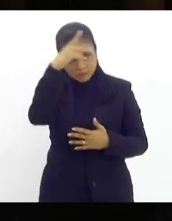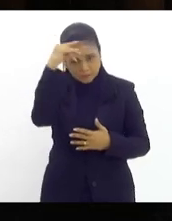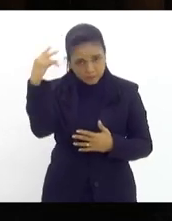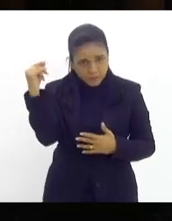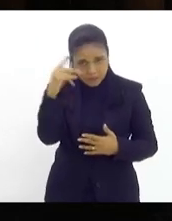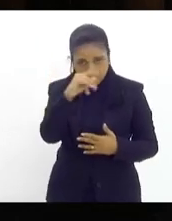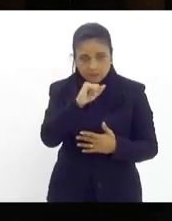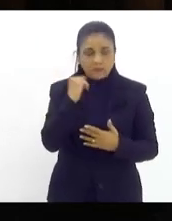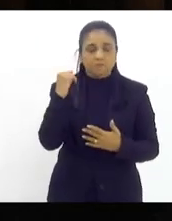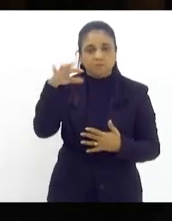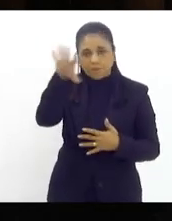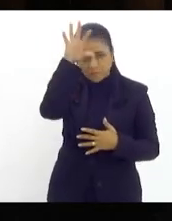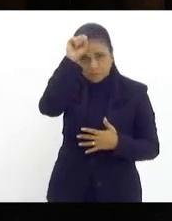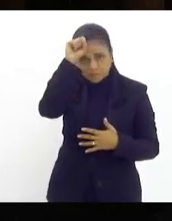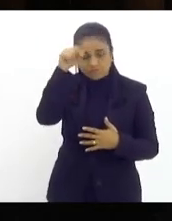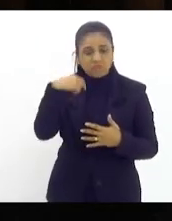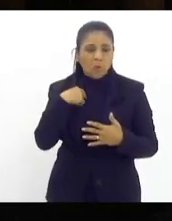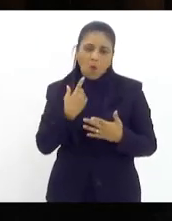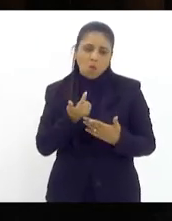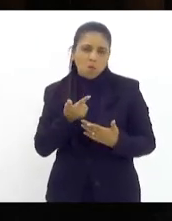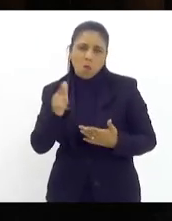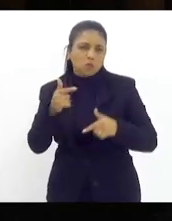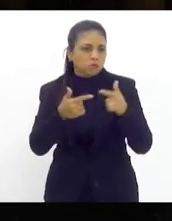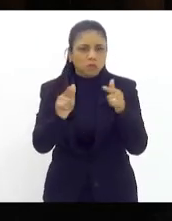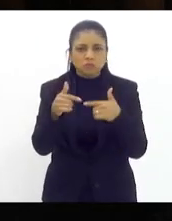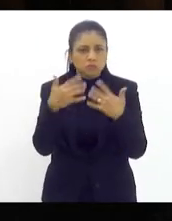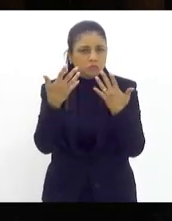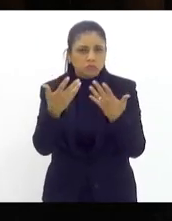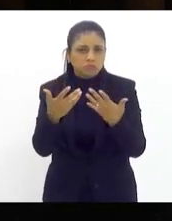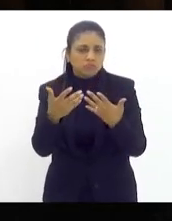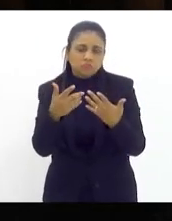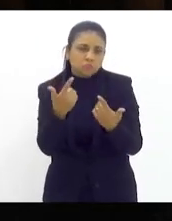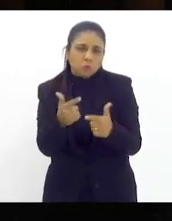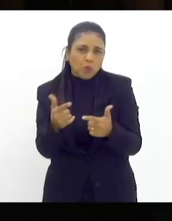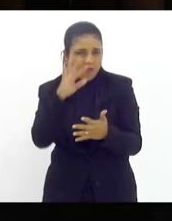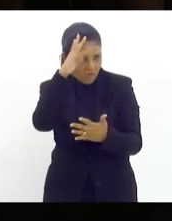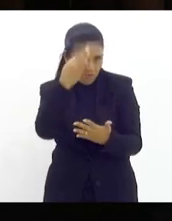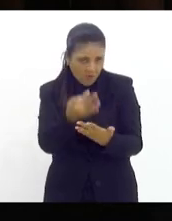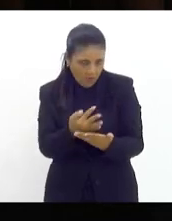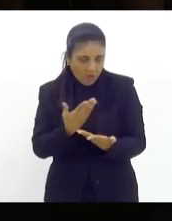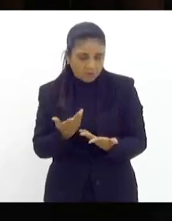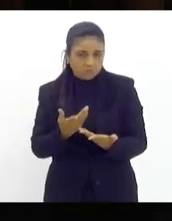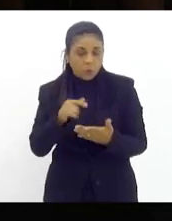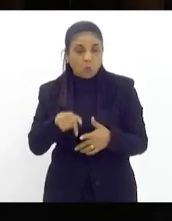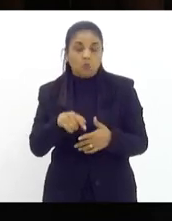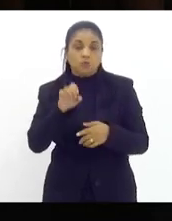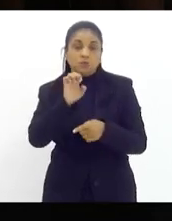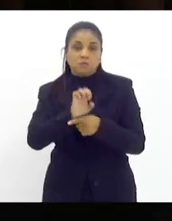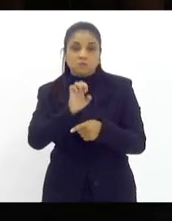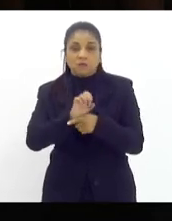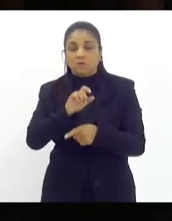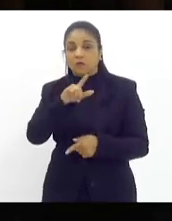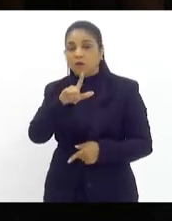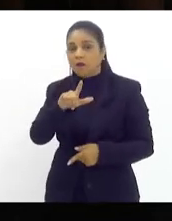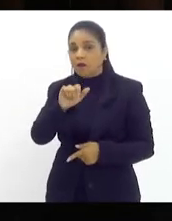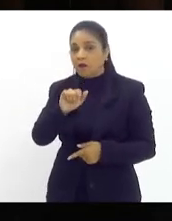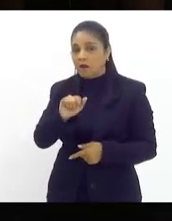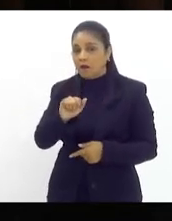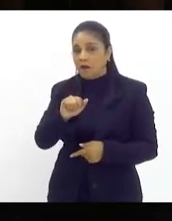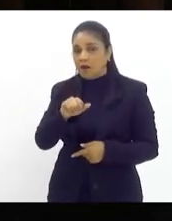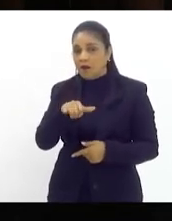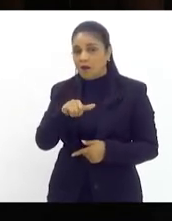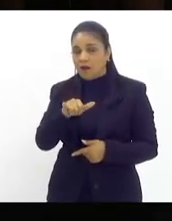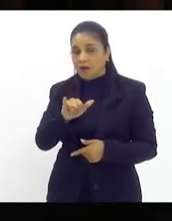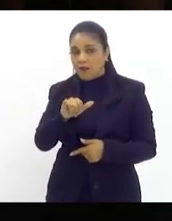porque é assim que se determina um bom e fiel estado laico estado laico ele não é um estado sem fé